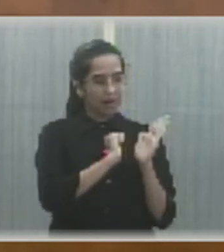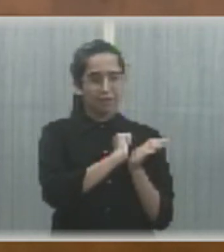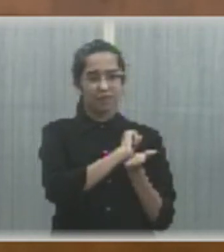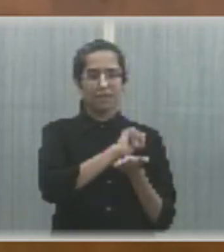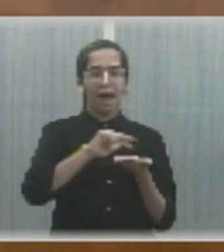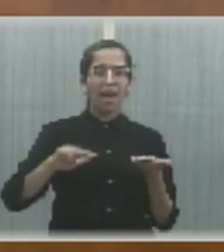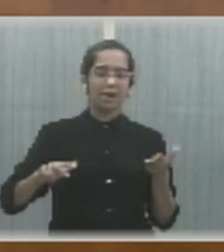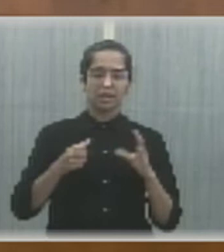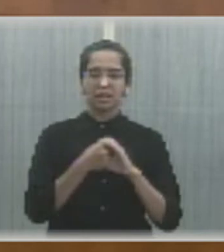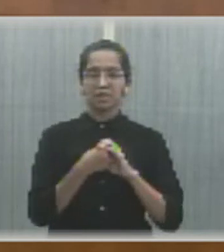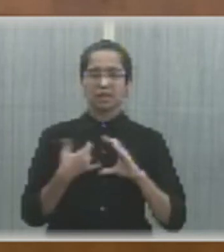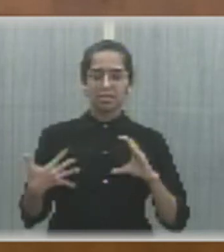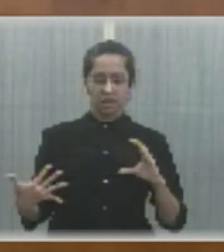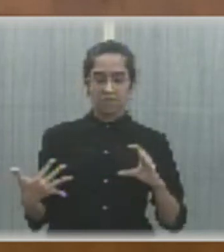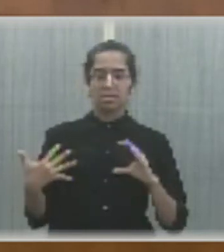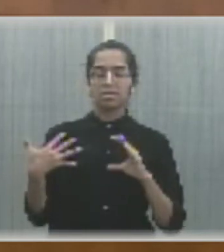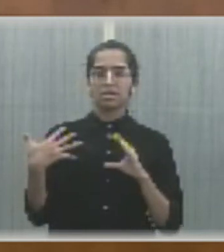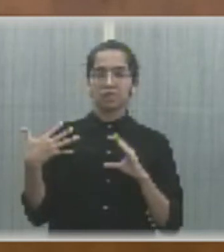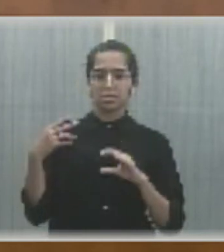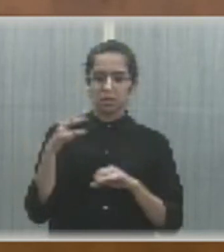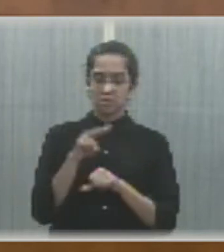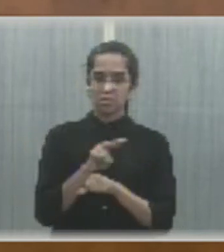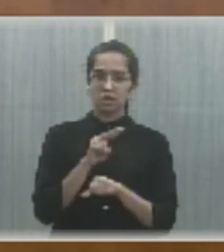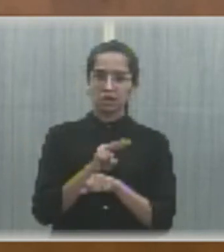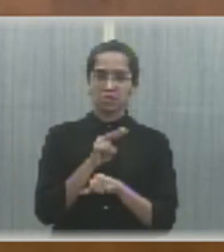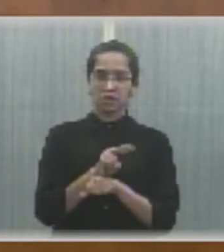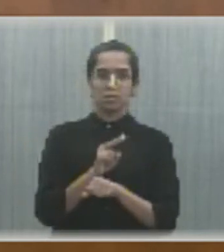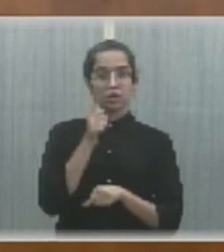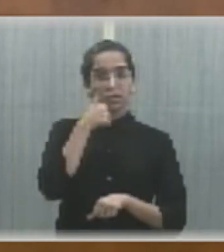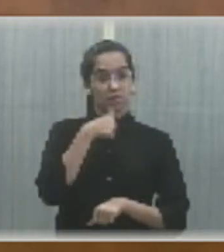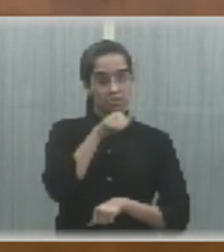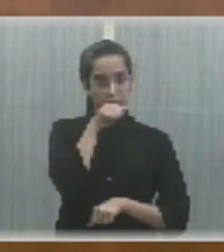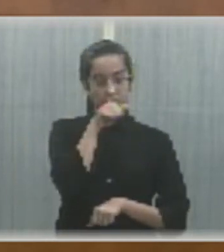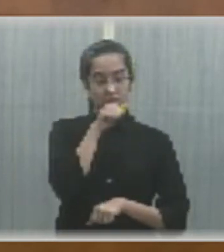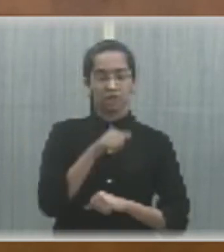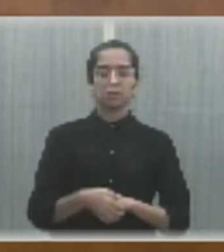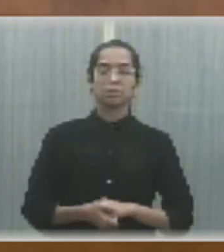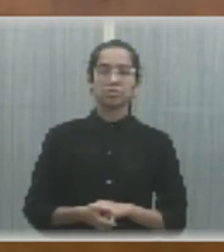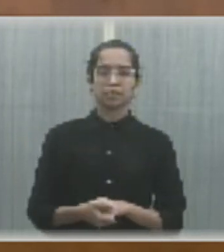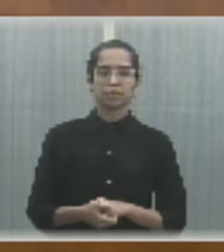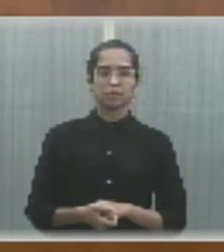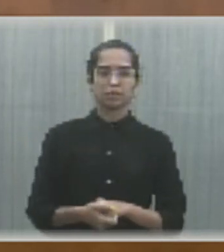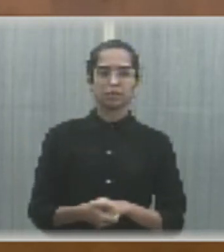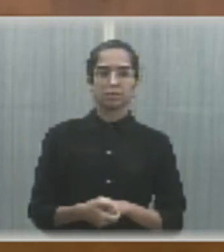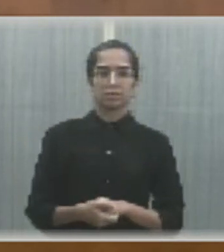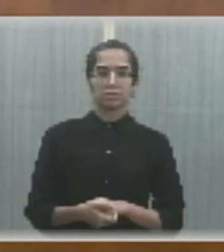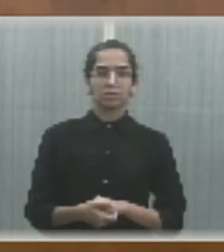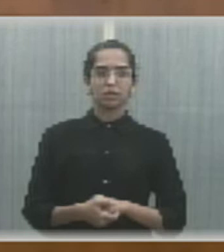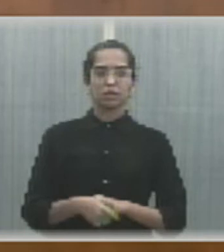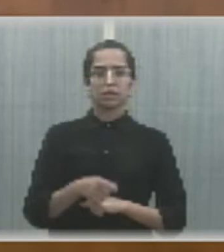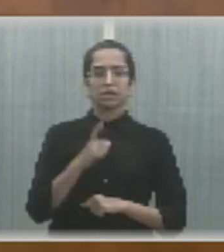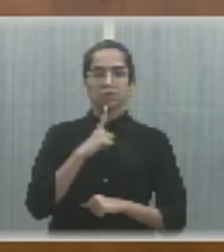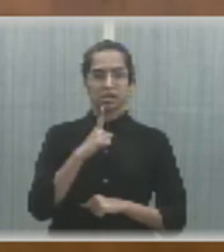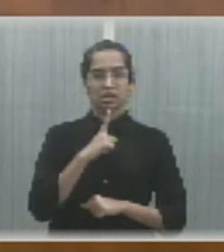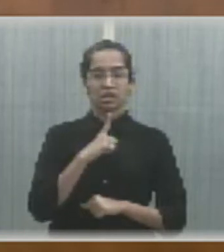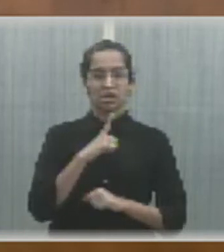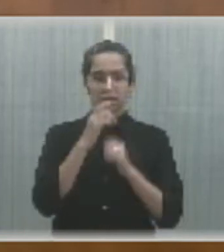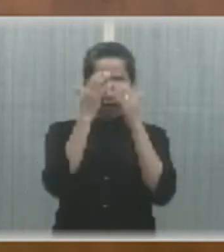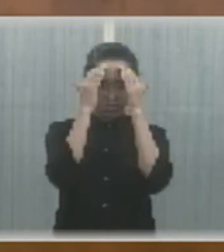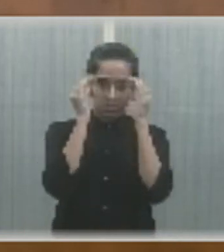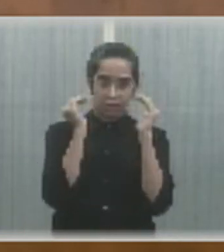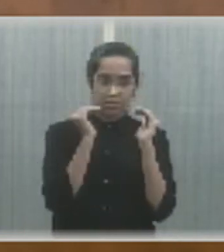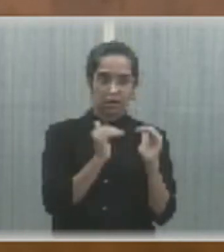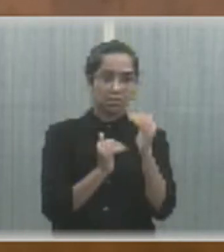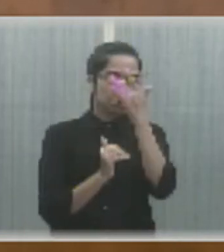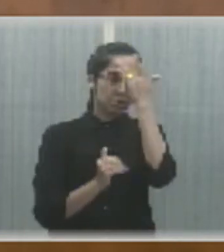muitos pontos que resguarda a integridade da mãe, que dá uma condição digna de uma parturiente ter